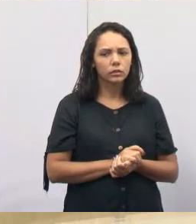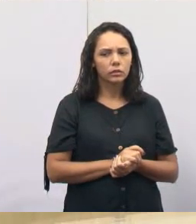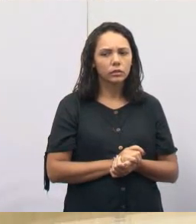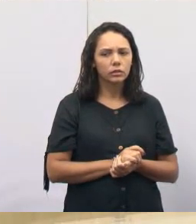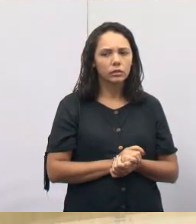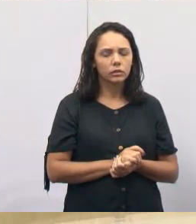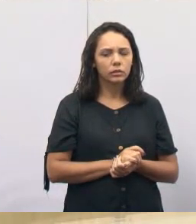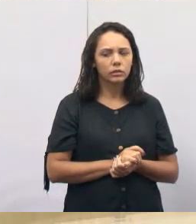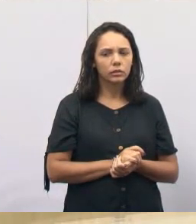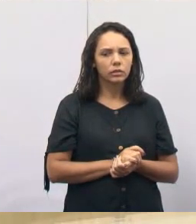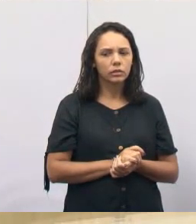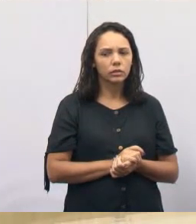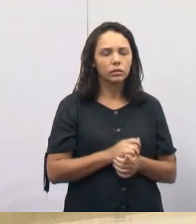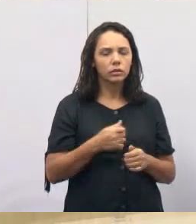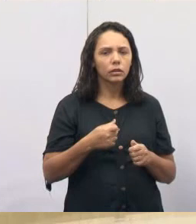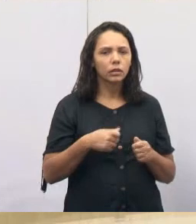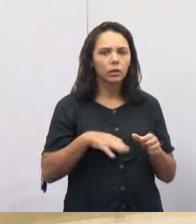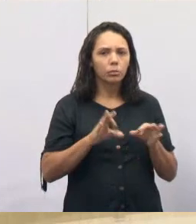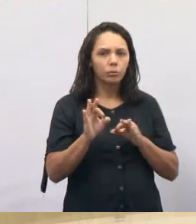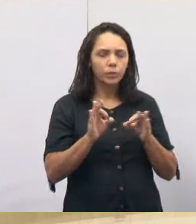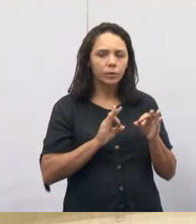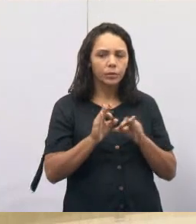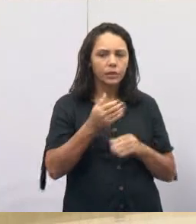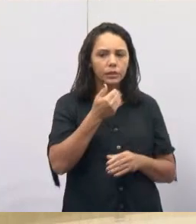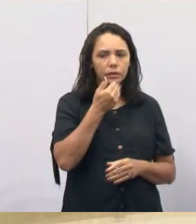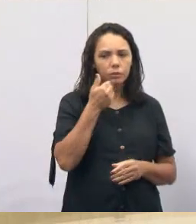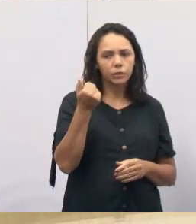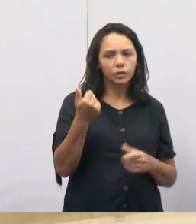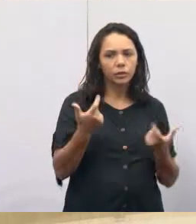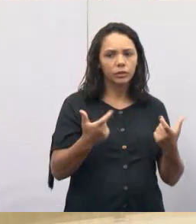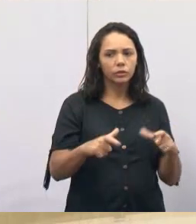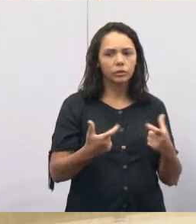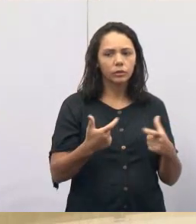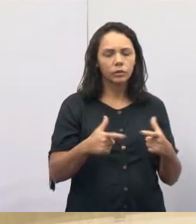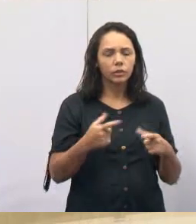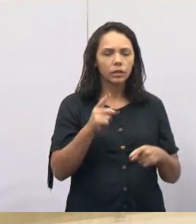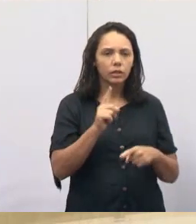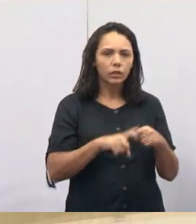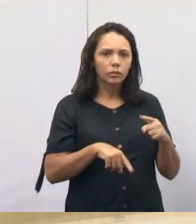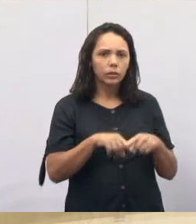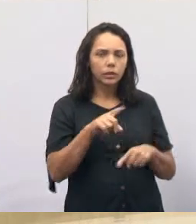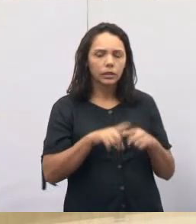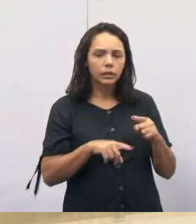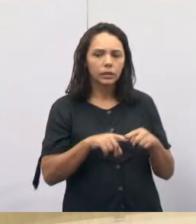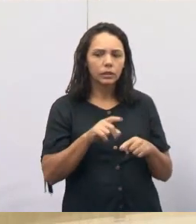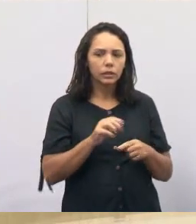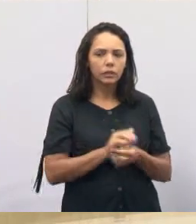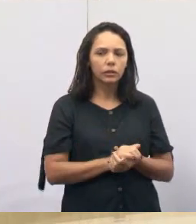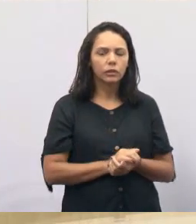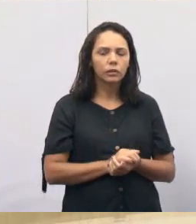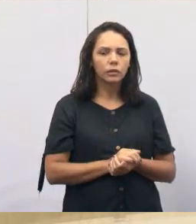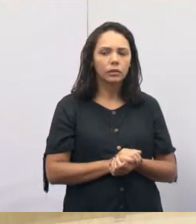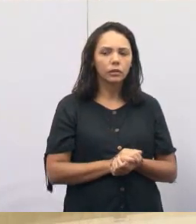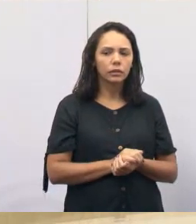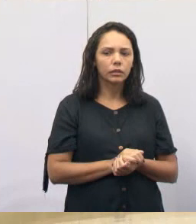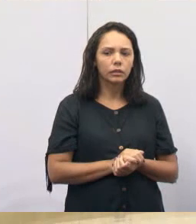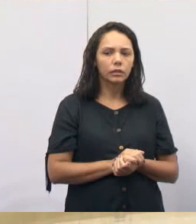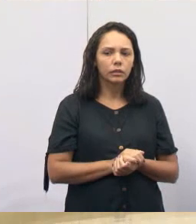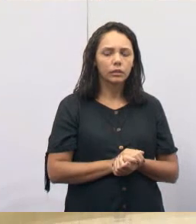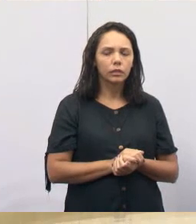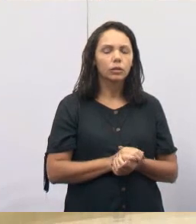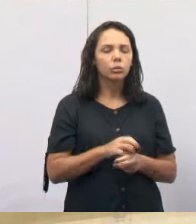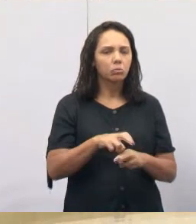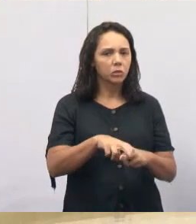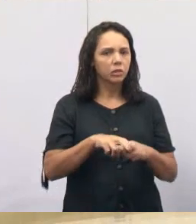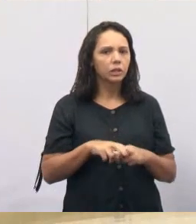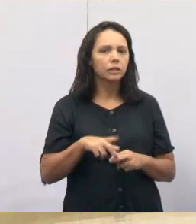A possibilidade de promover medidas para melhor adequação do local, equipamentos e pessoal especializado também são vantagens relacionadas à terceirização